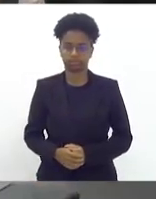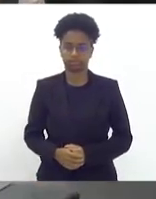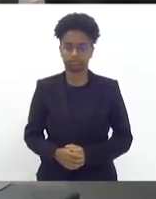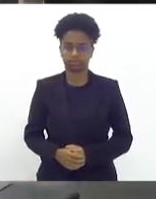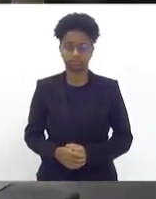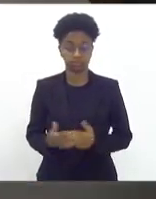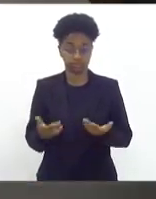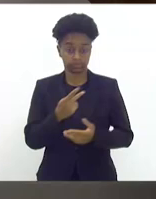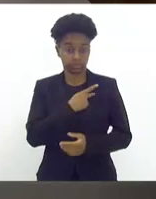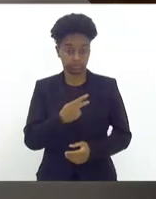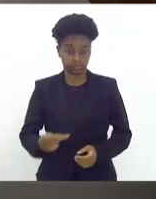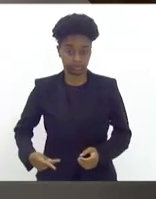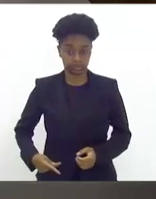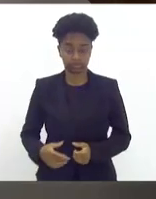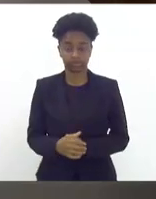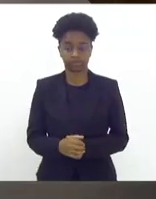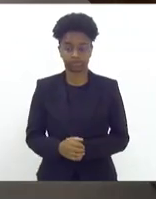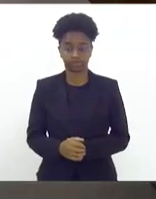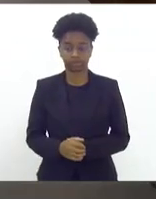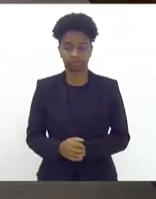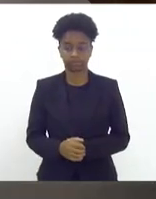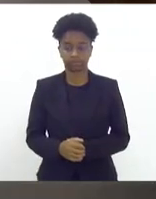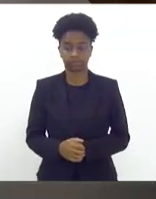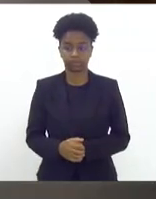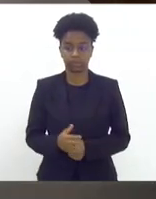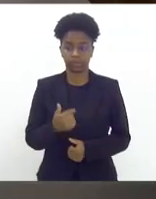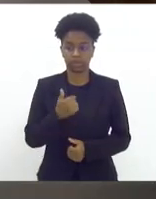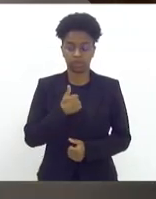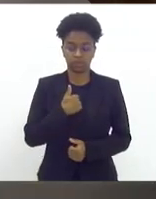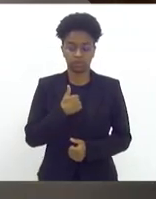Senhor presidente, eu